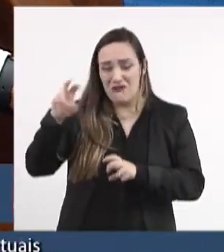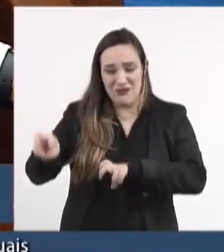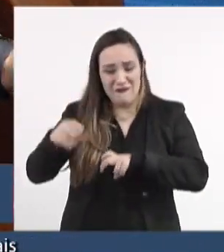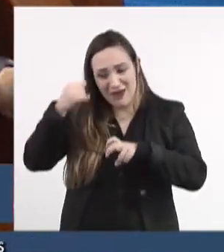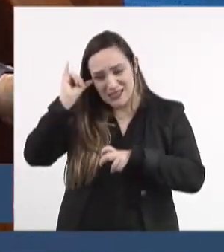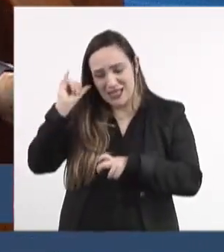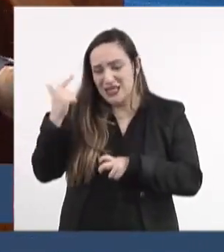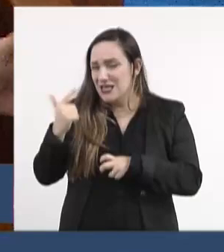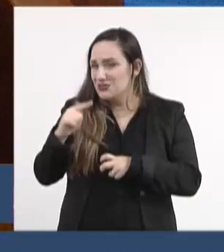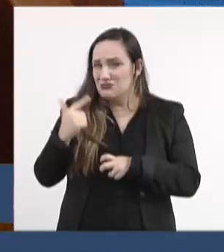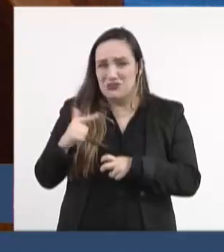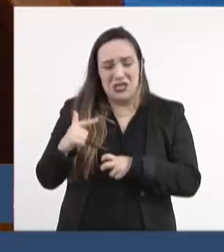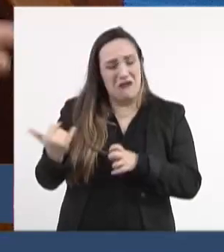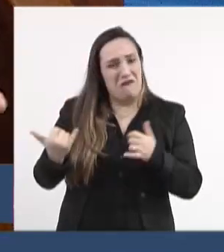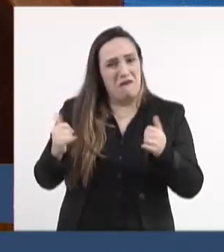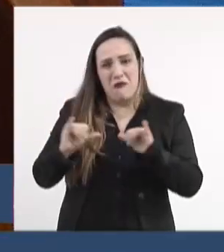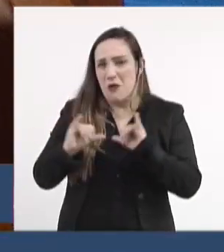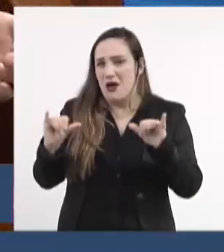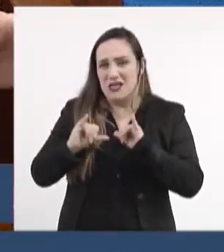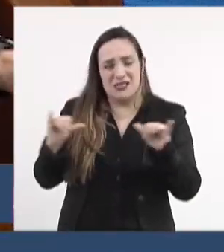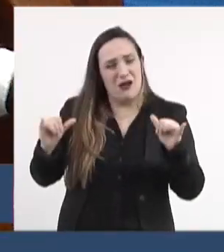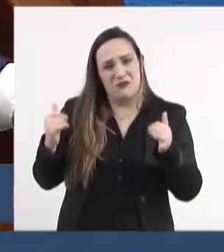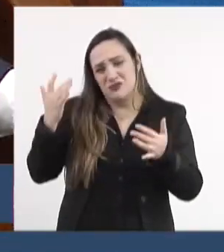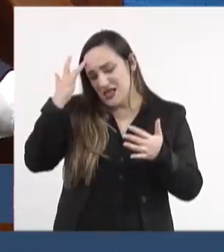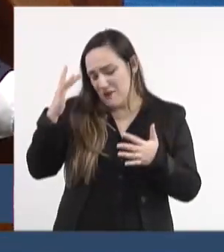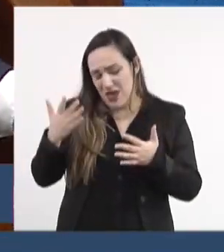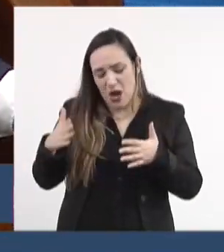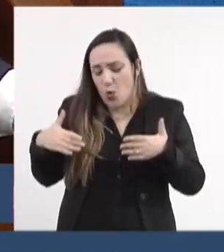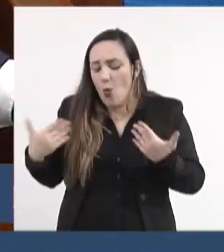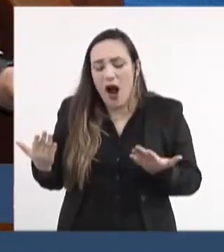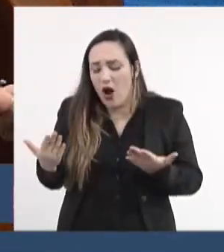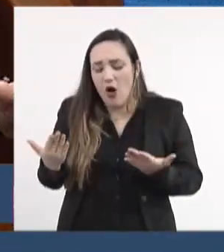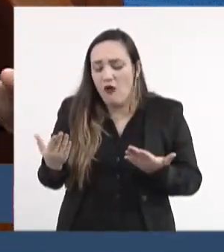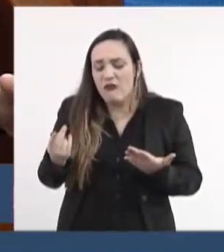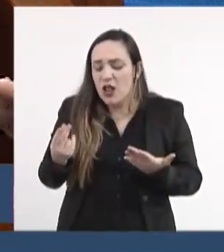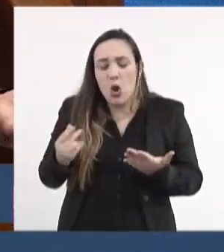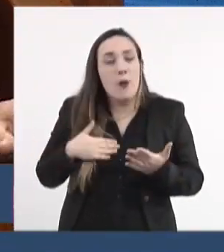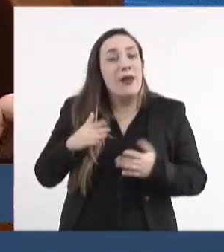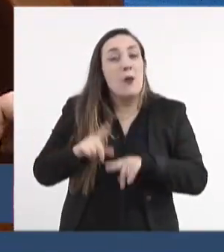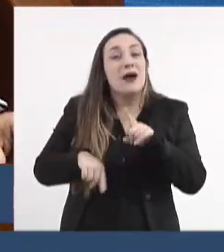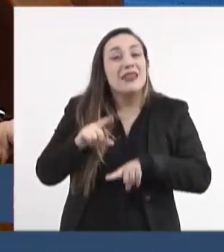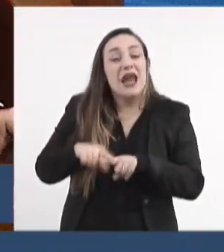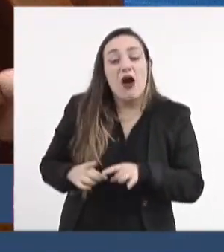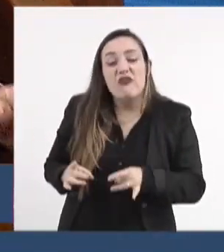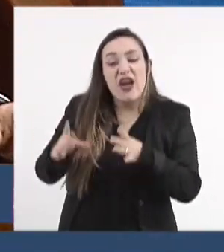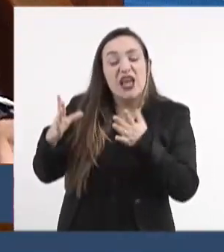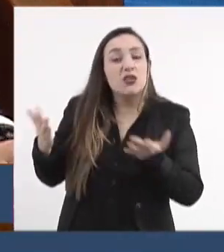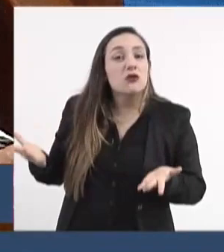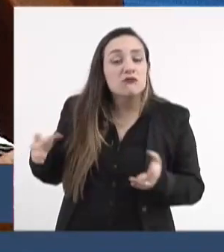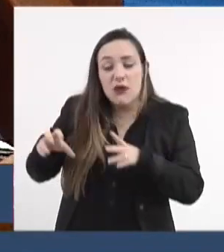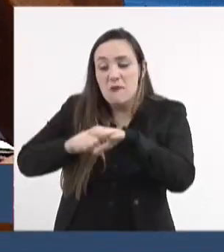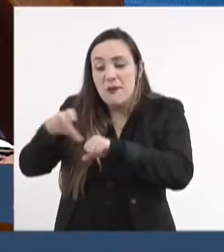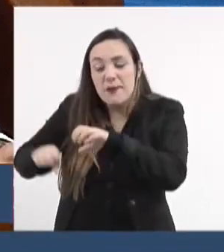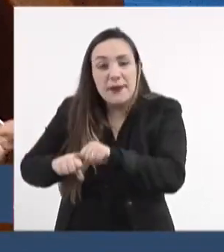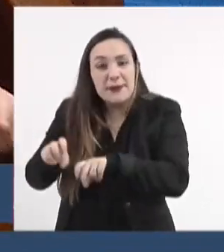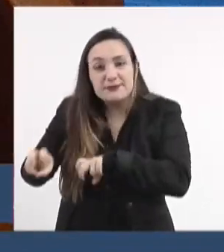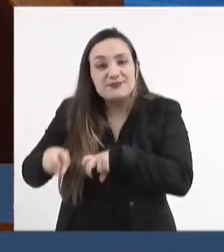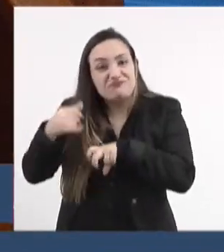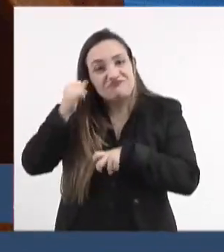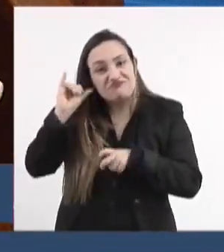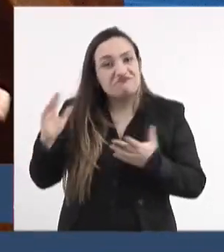de saber até mesmo o preço do seu produto. Hoje, com as